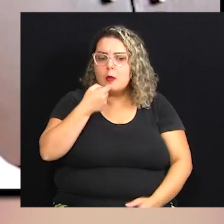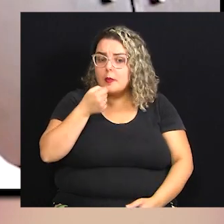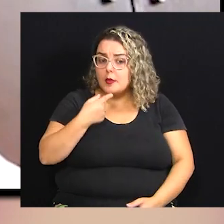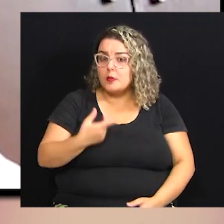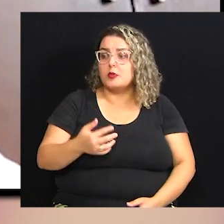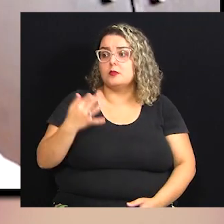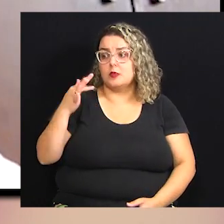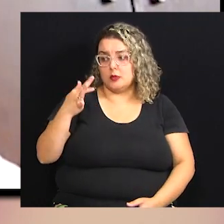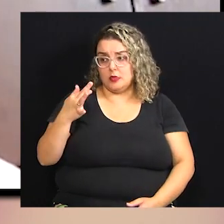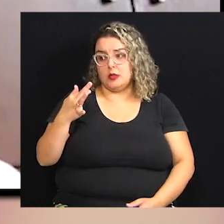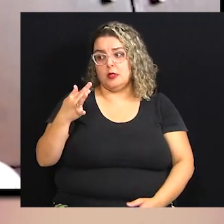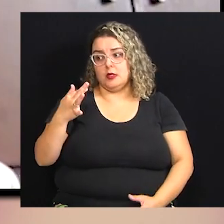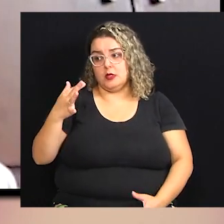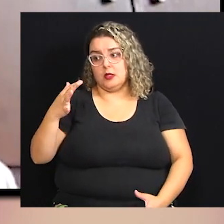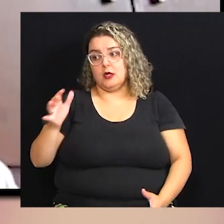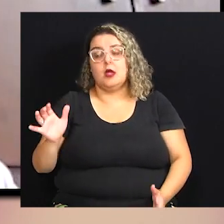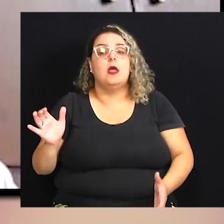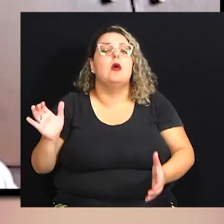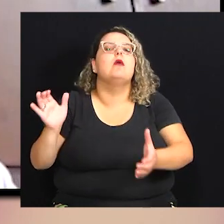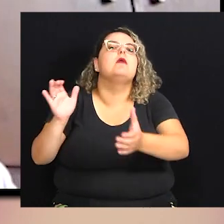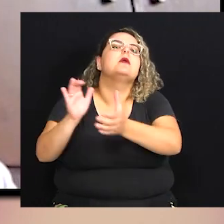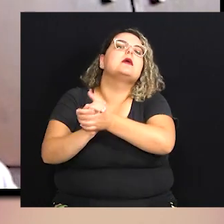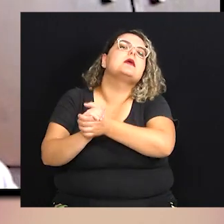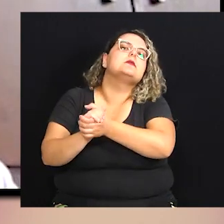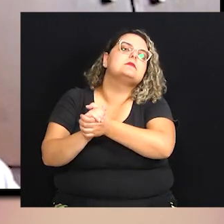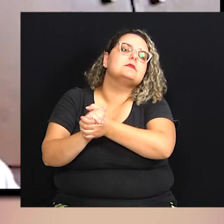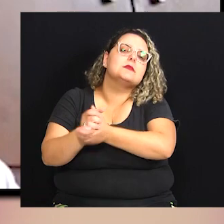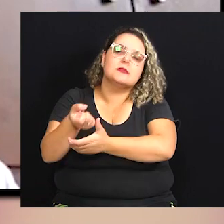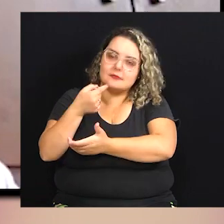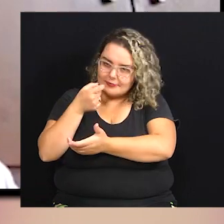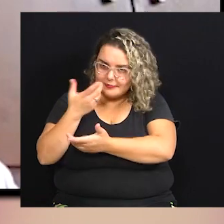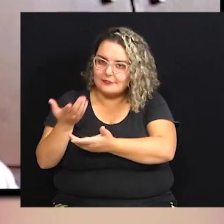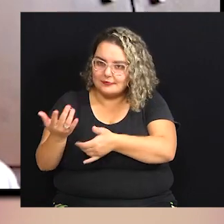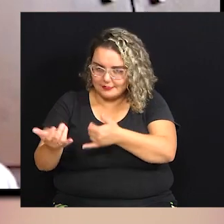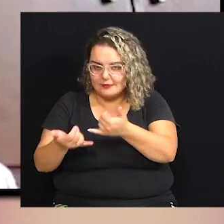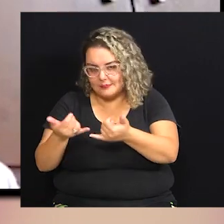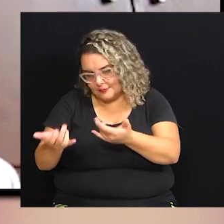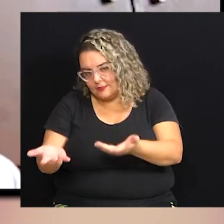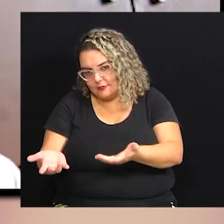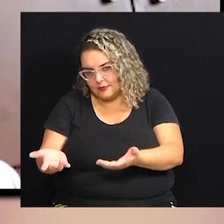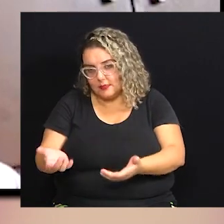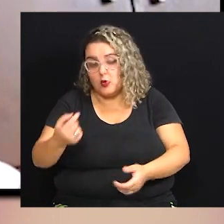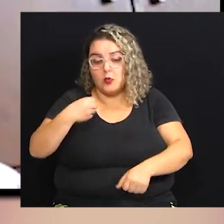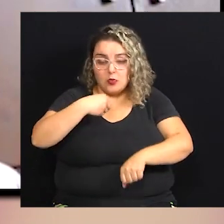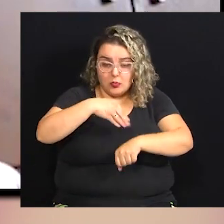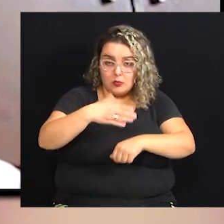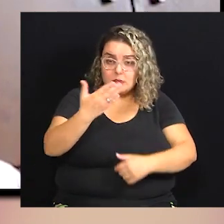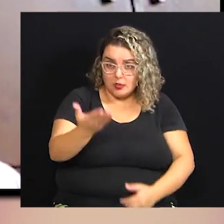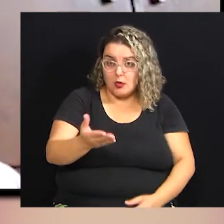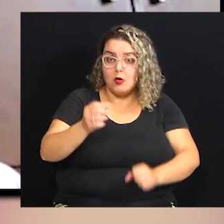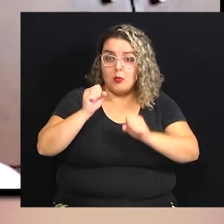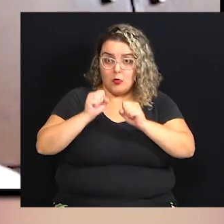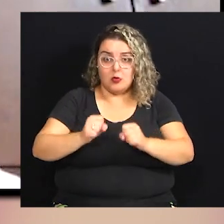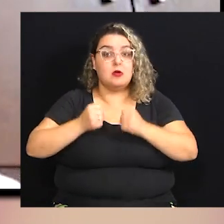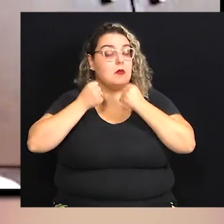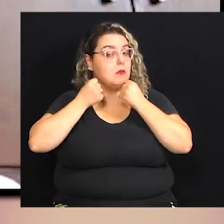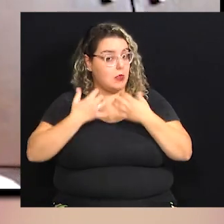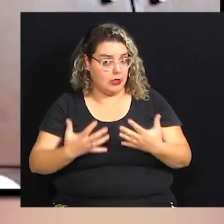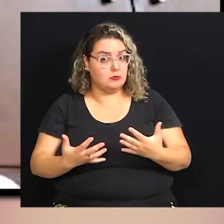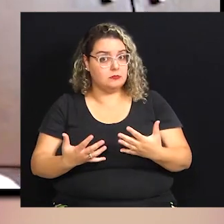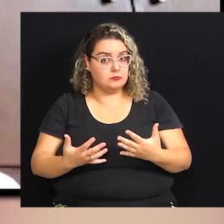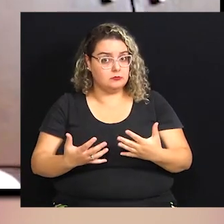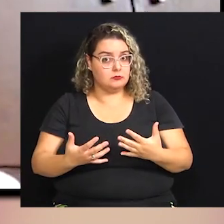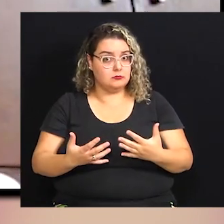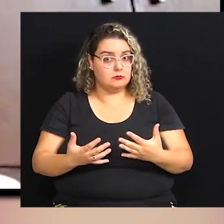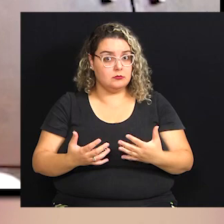medicamento que a gente passe para dor é um casamento que a pessoa faz com aquele medicamento, da seguinte monta. O que eu passo para você pode te fazer